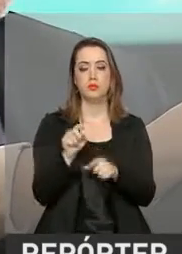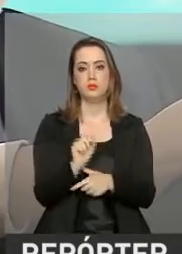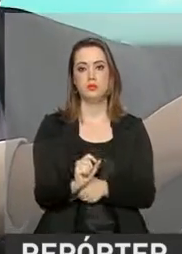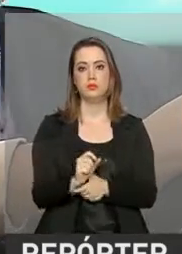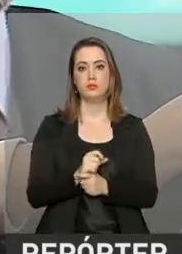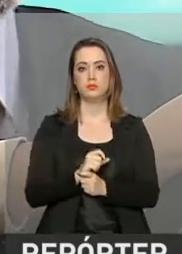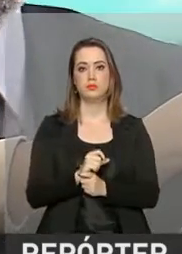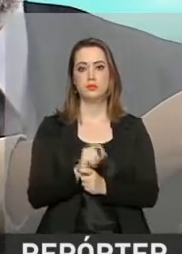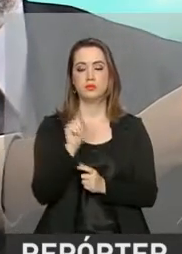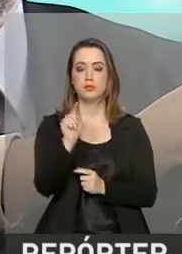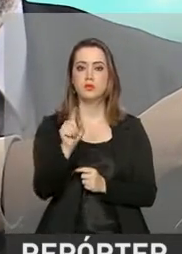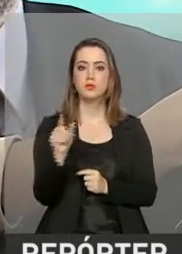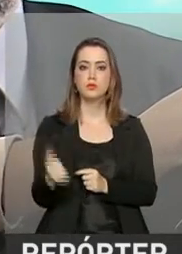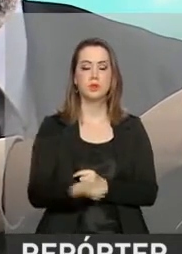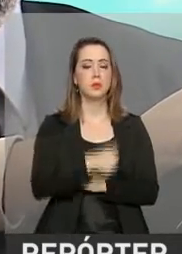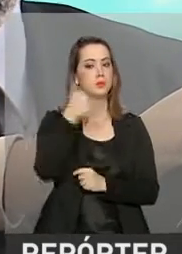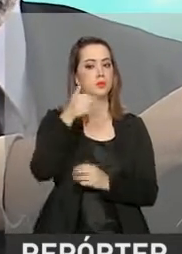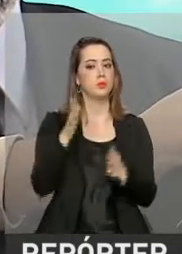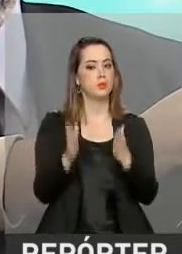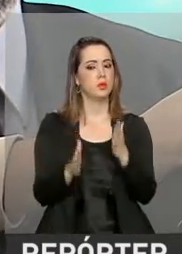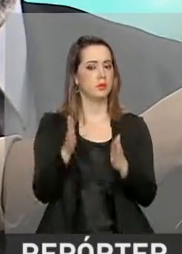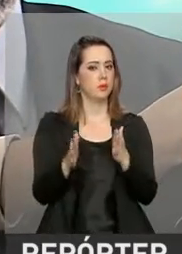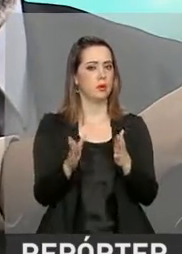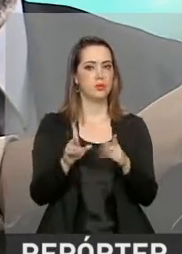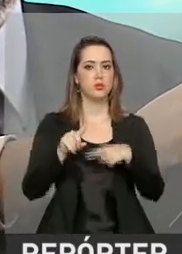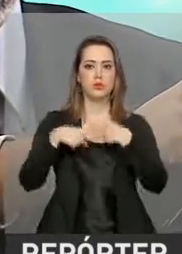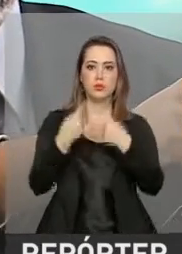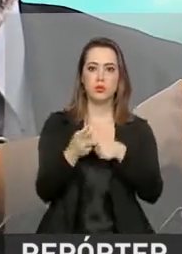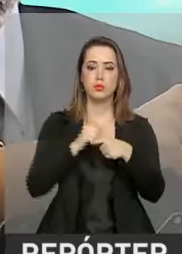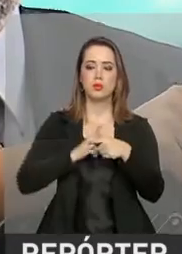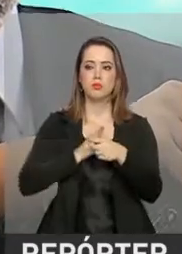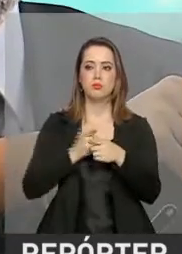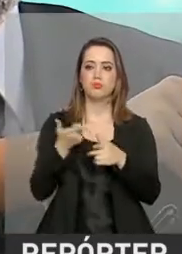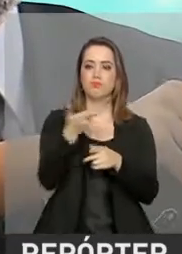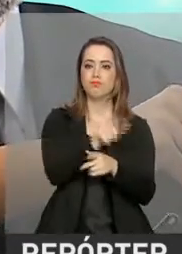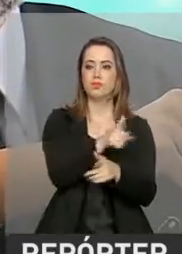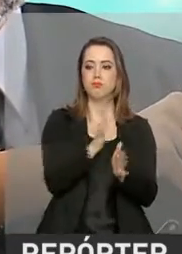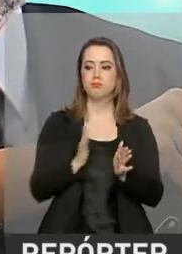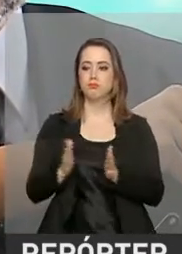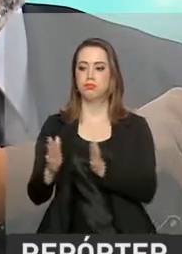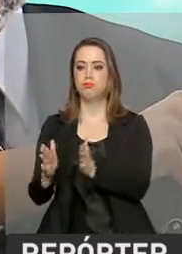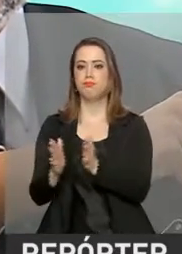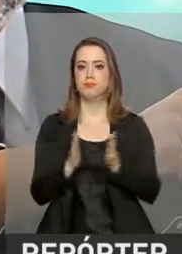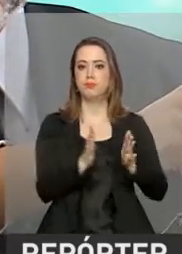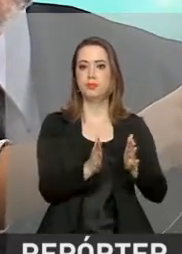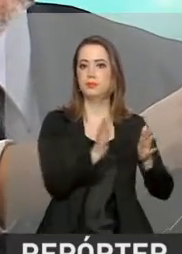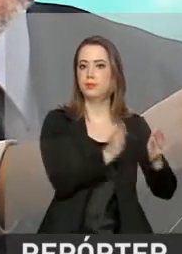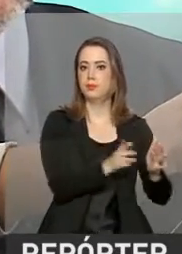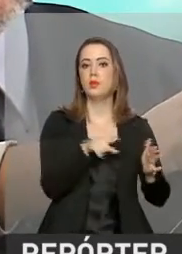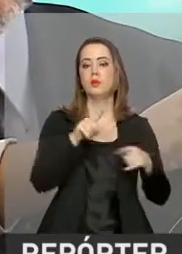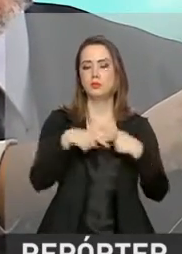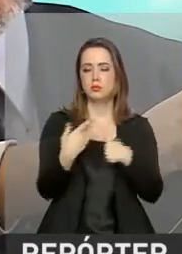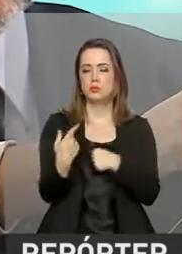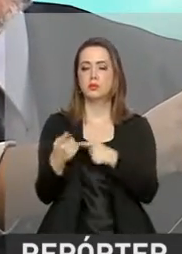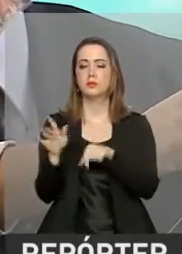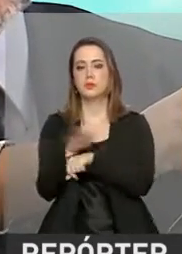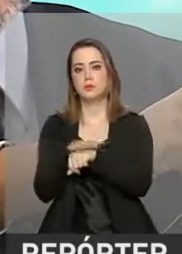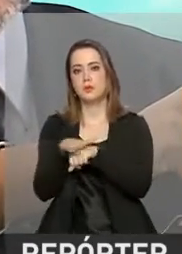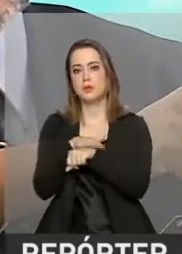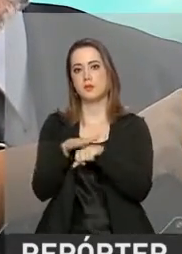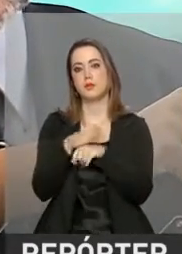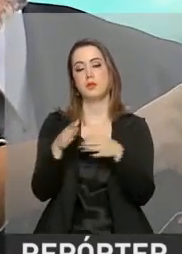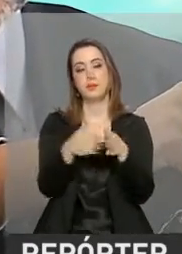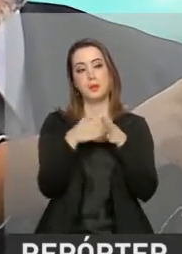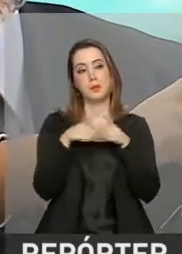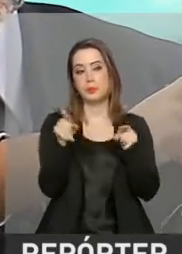esta será a primeira etapa e que depois viram outros momentos dos quais nós iremos conversando solicitamos